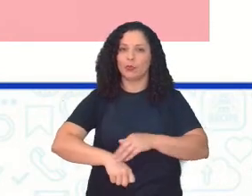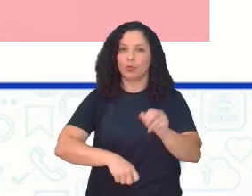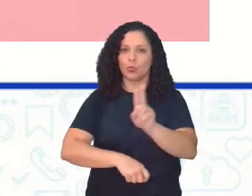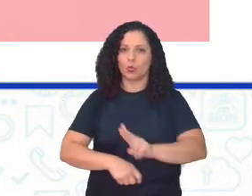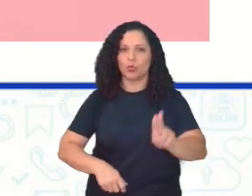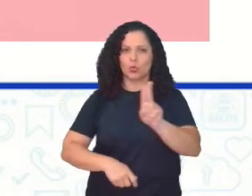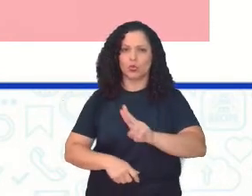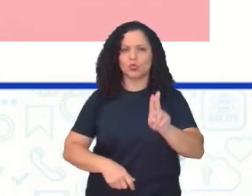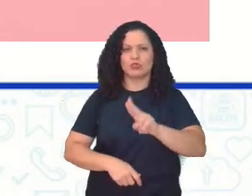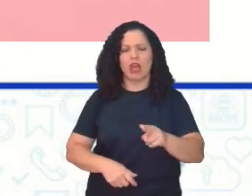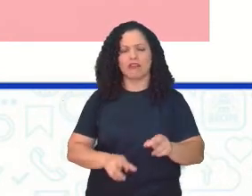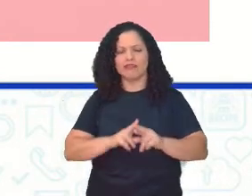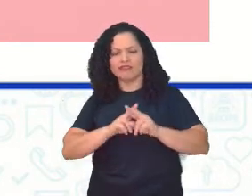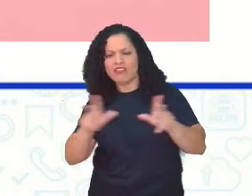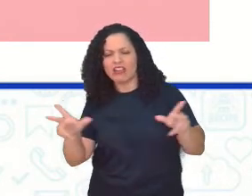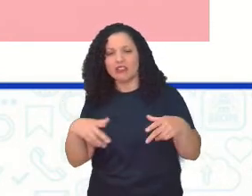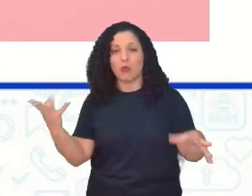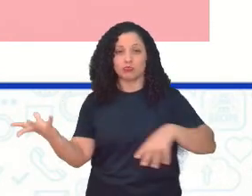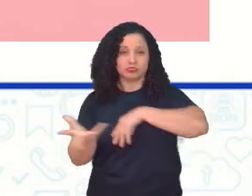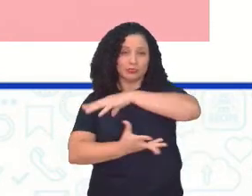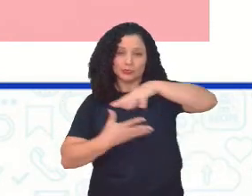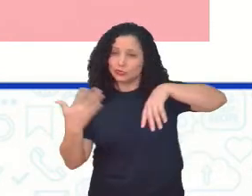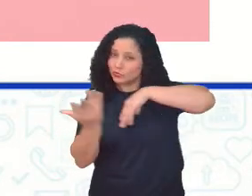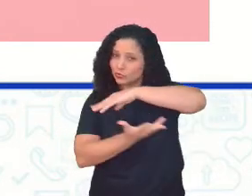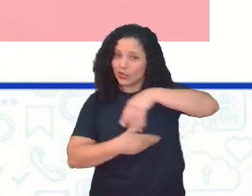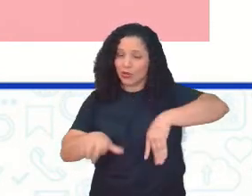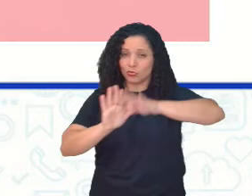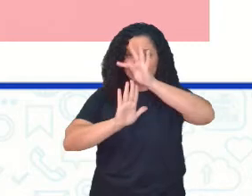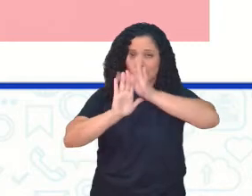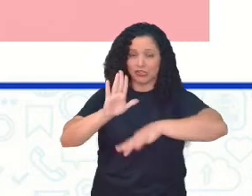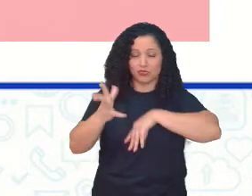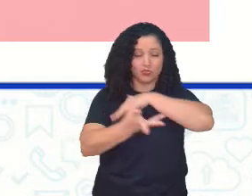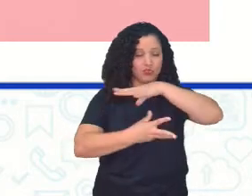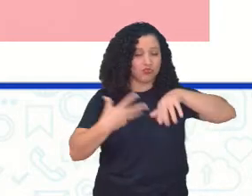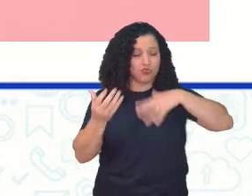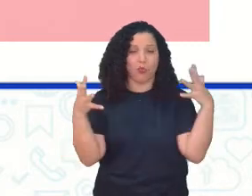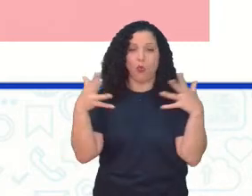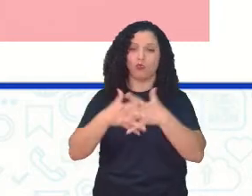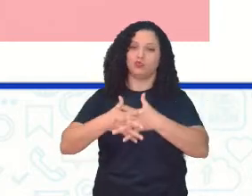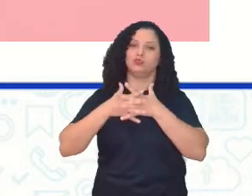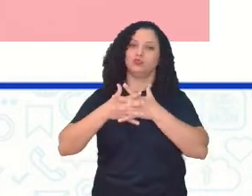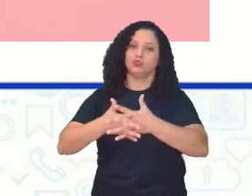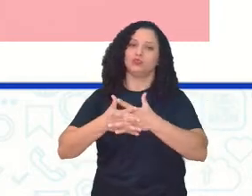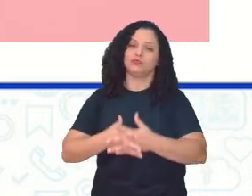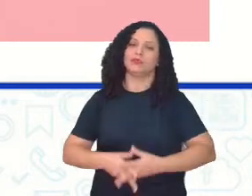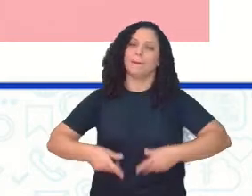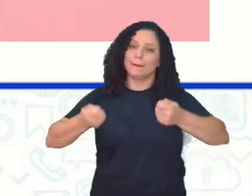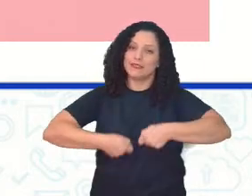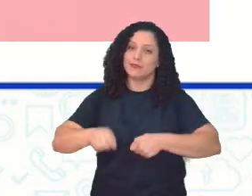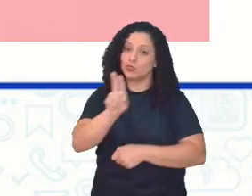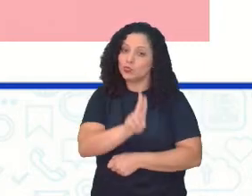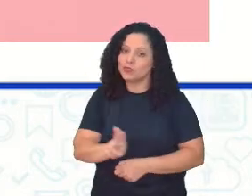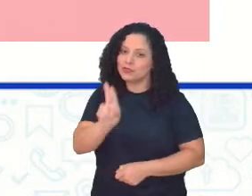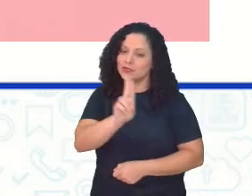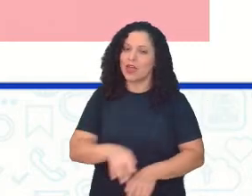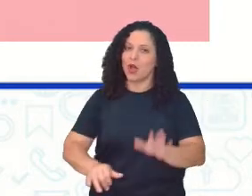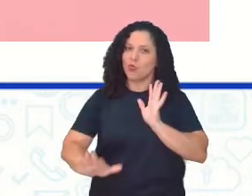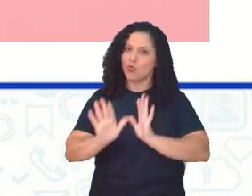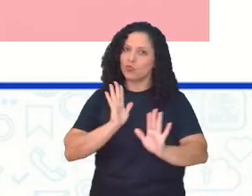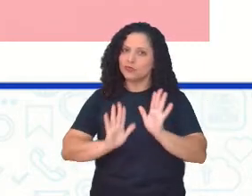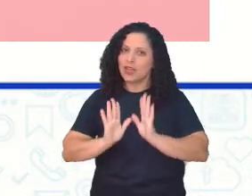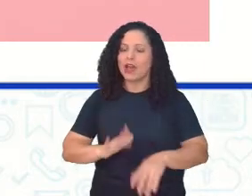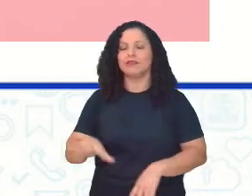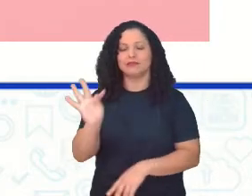ideia de causa, eu já embaralhei todo o meu texto. Isso mesmo. Então, é um uso cuidadoso. Eu sei que parece uma parte